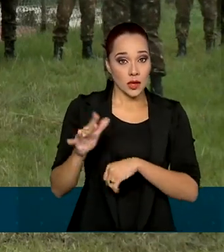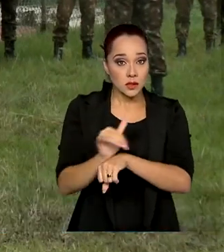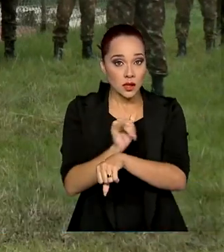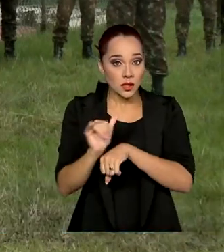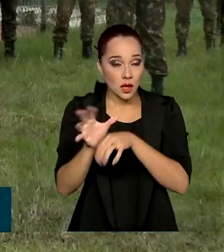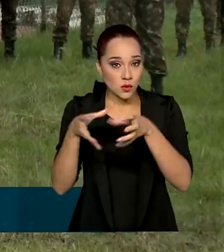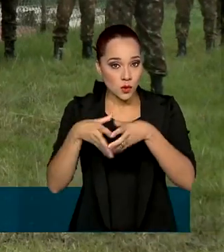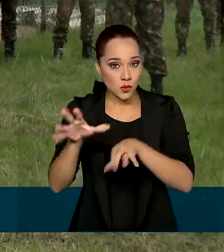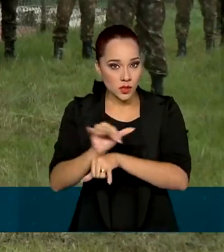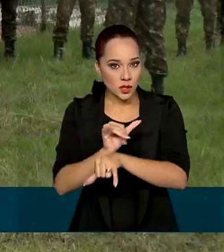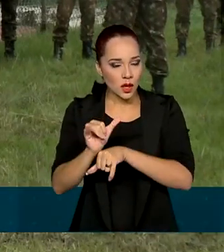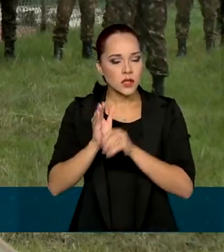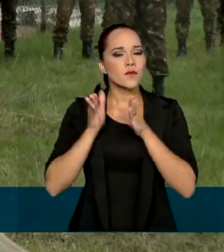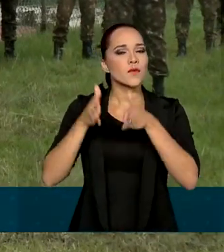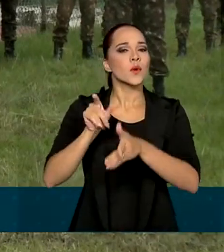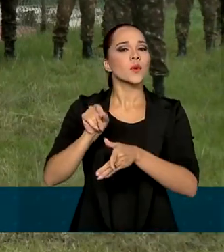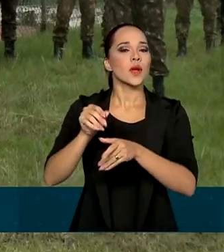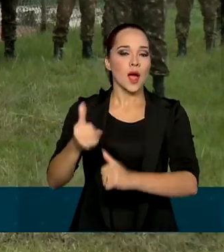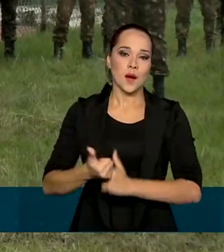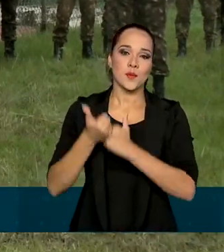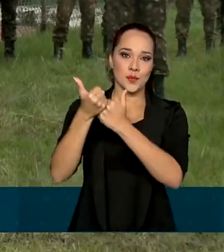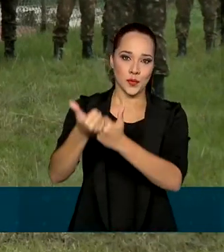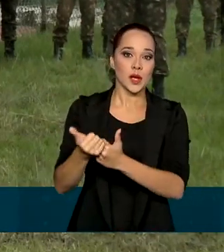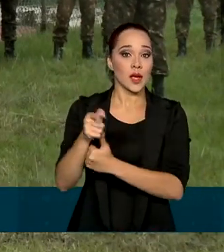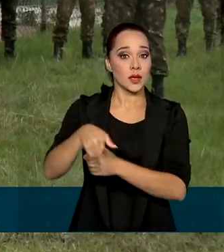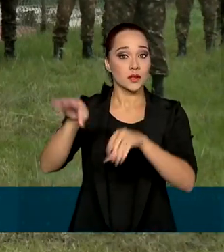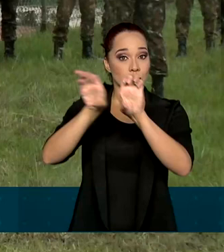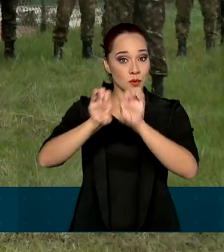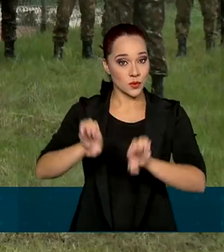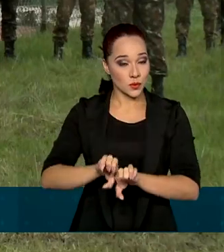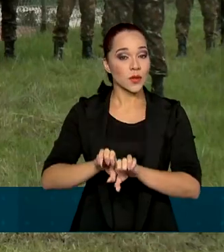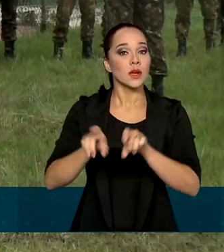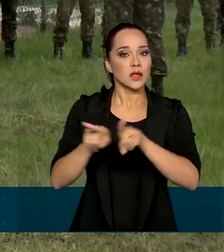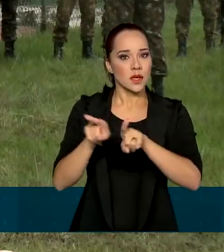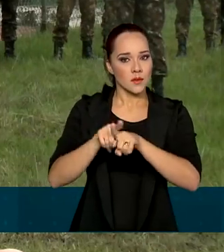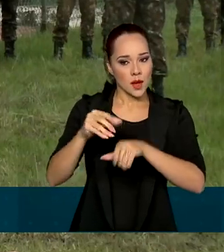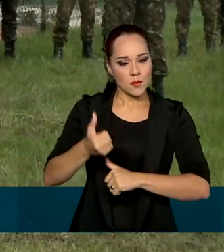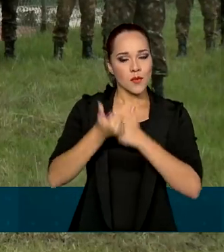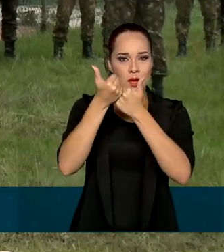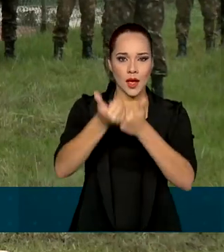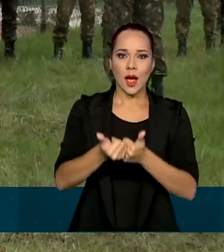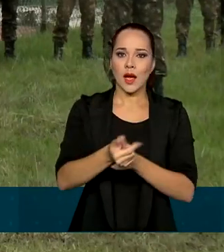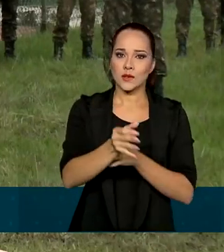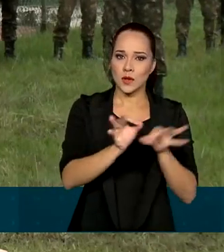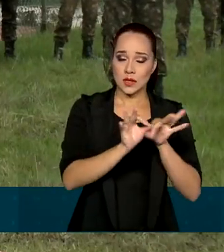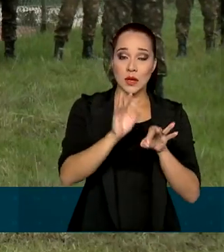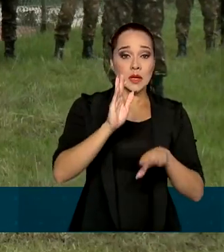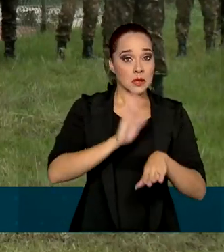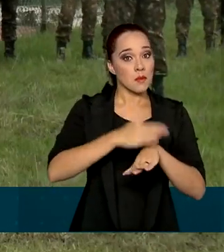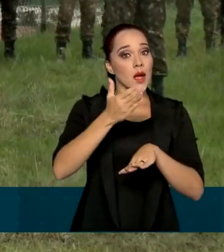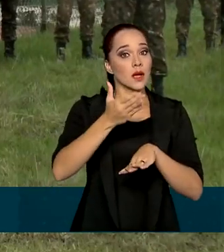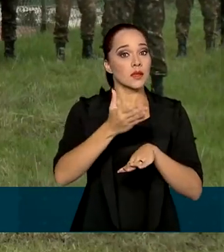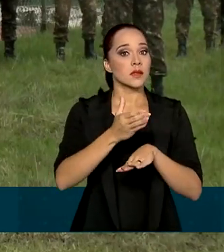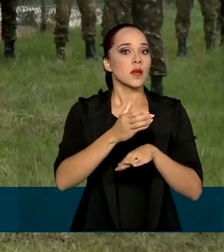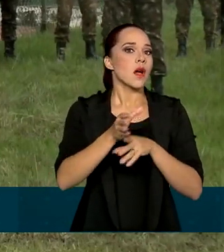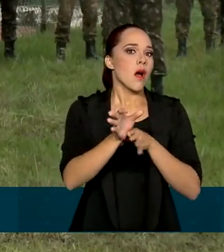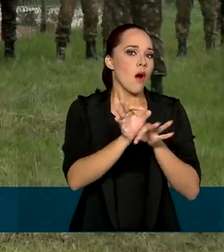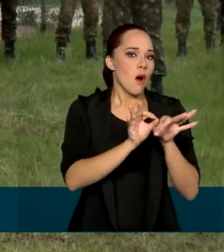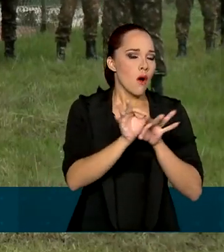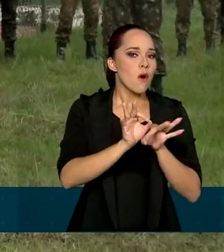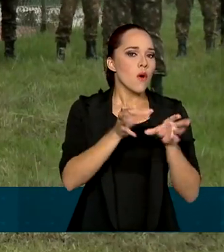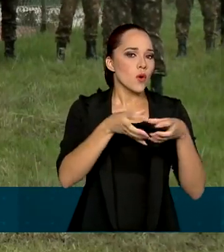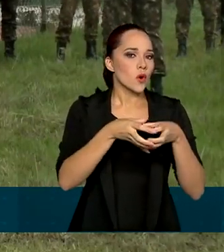Comunitária ela Visa justamente isso apoiaram essa infraestrutura apoiar as organizações que estão lá são mais organizações